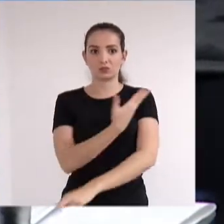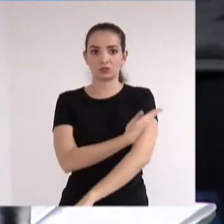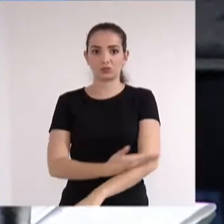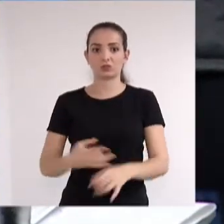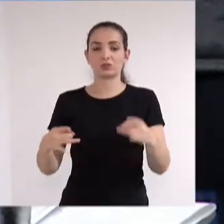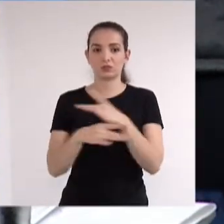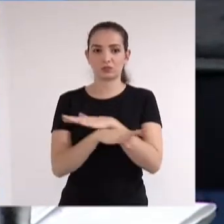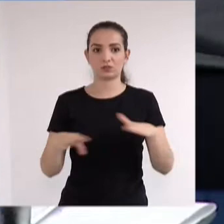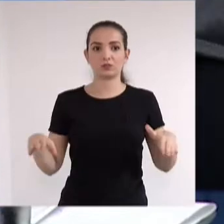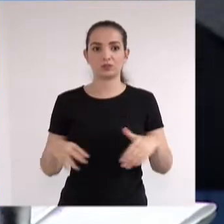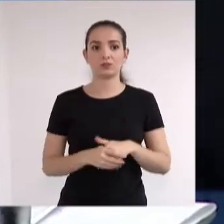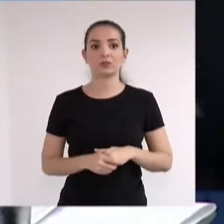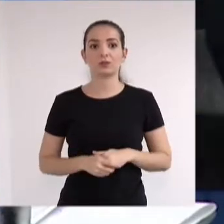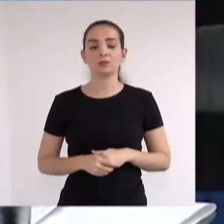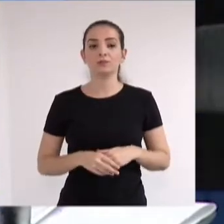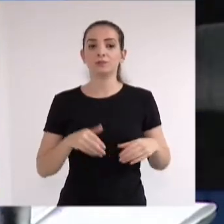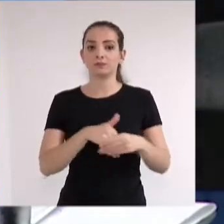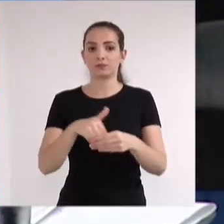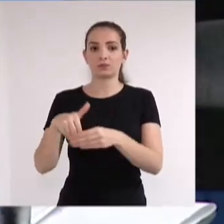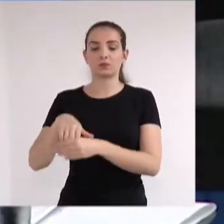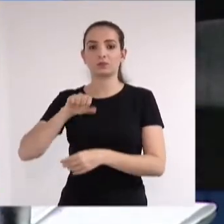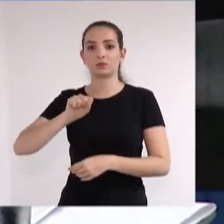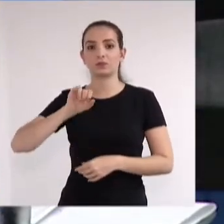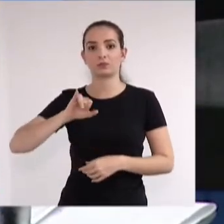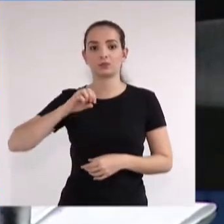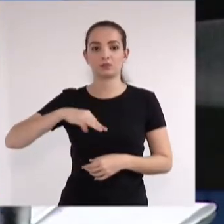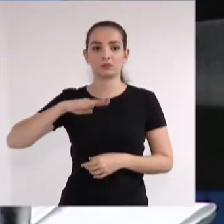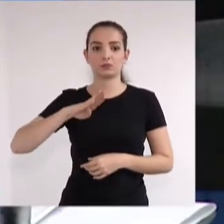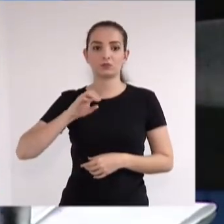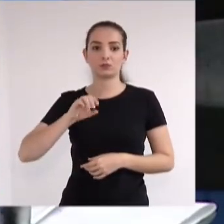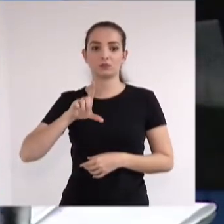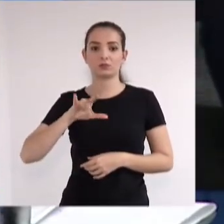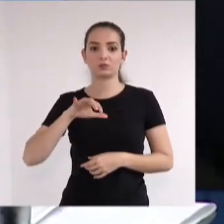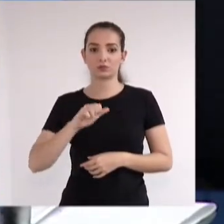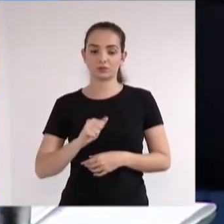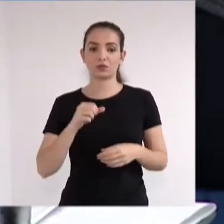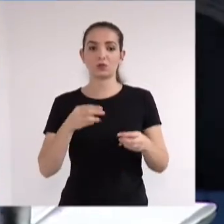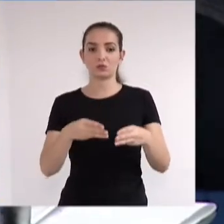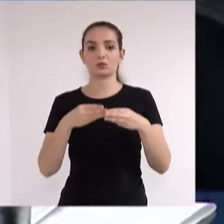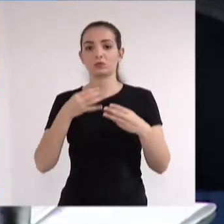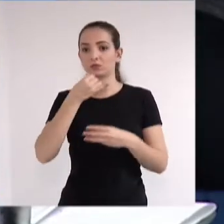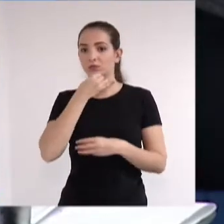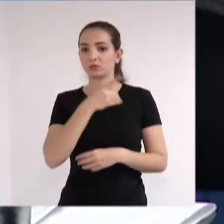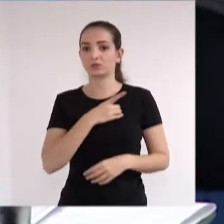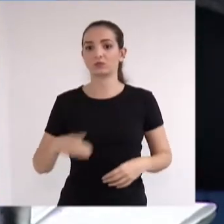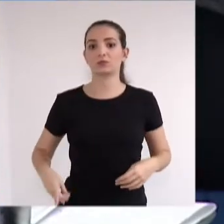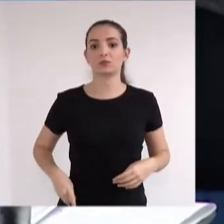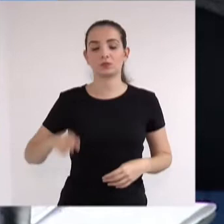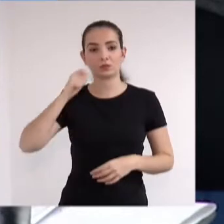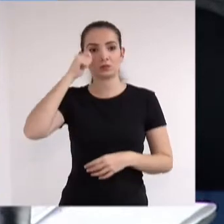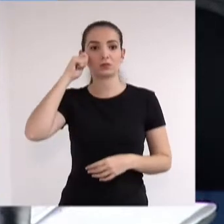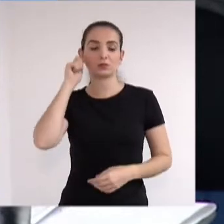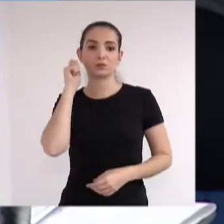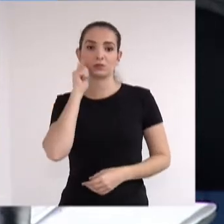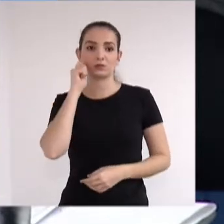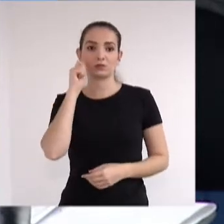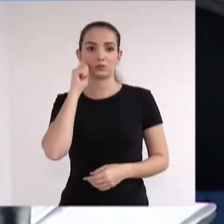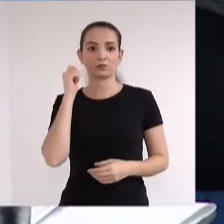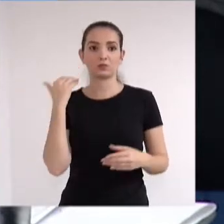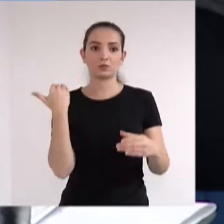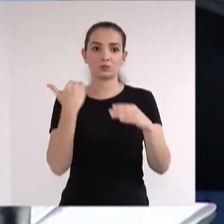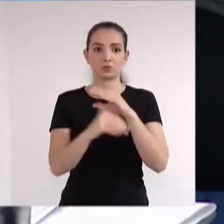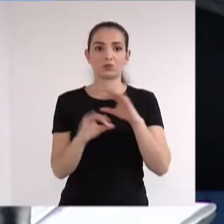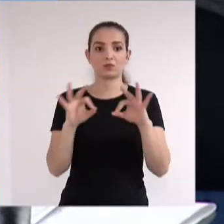ordinária. Em votação simbólica, moção de pesar de autoria do deputado Amarildo Cruz, endereçada